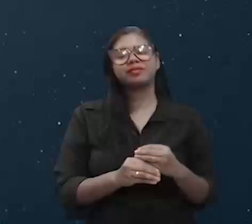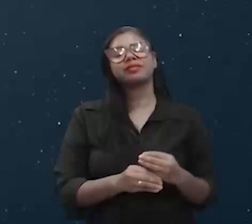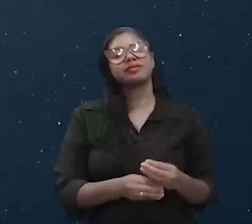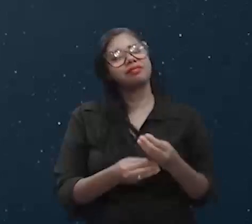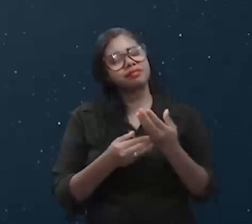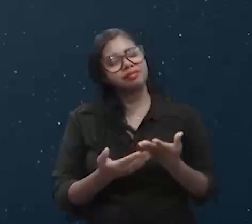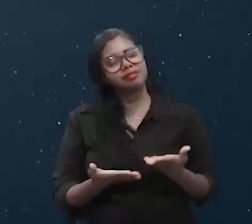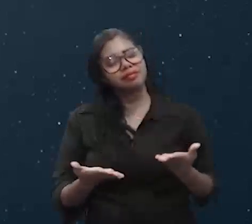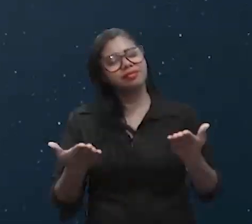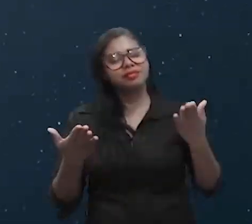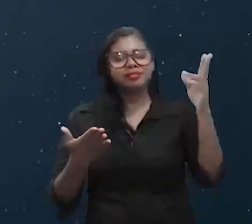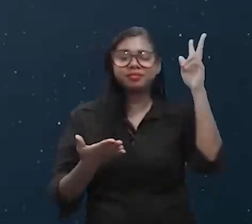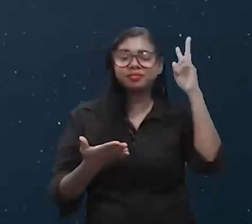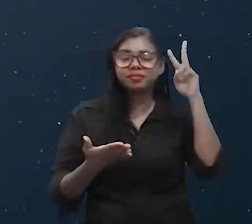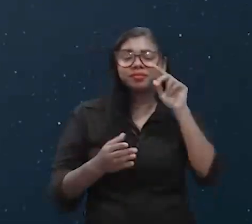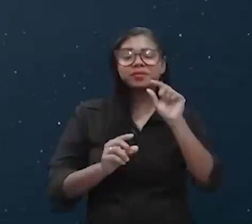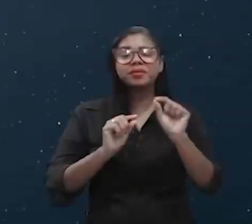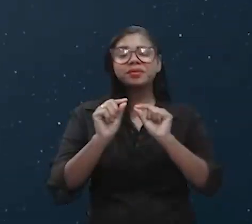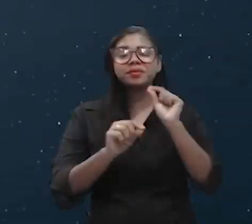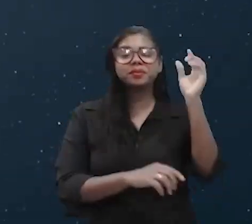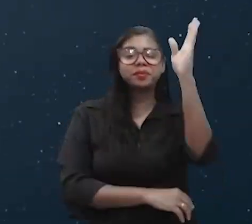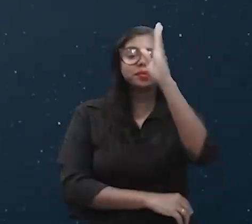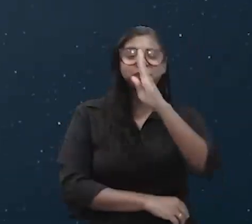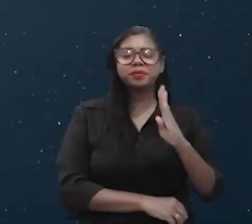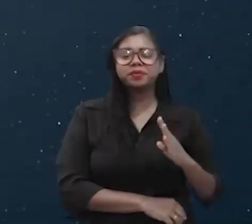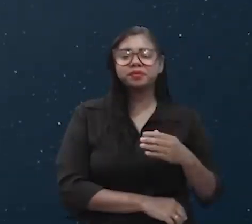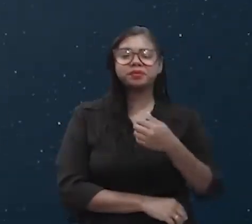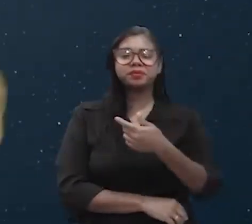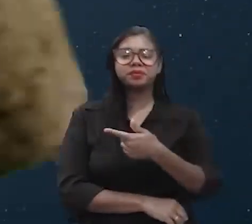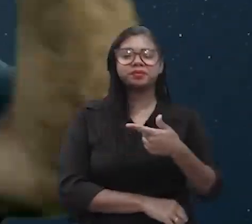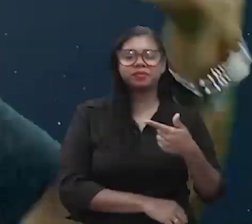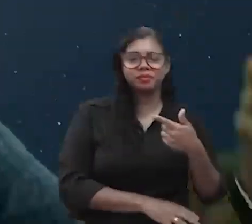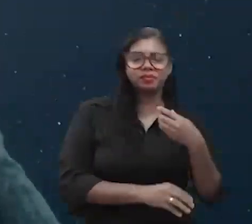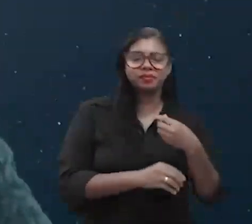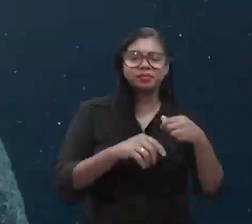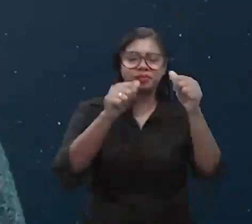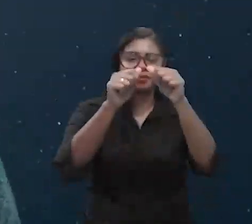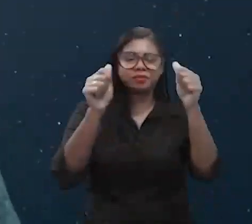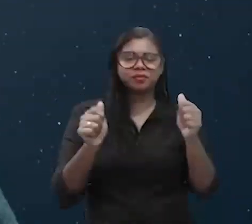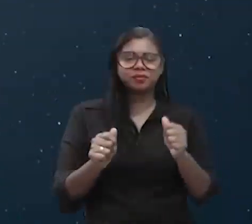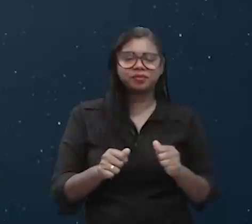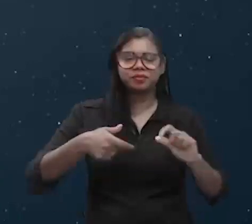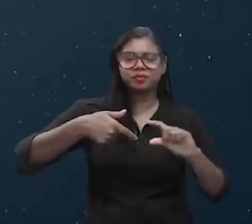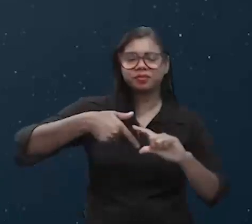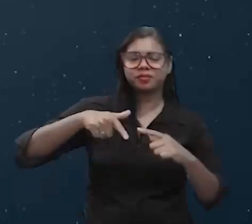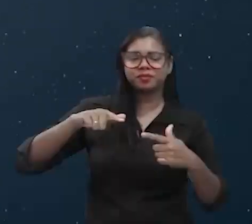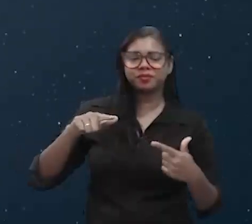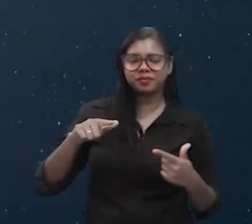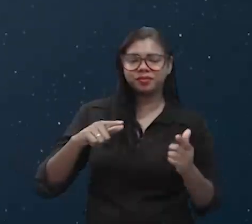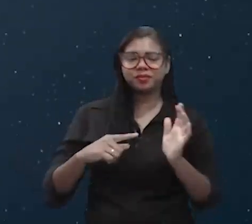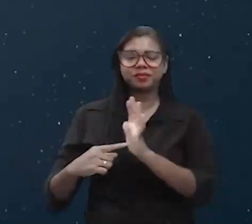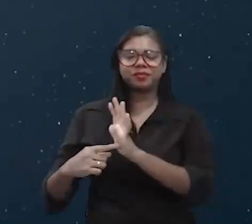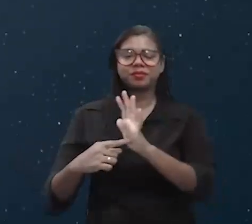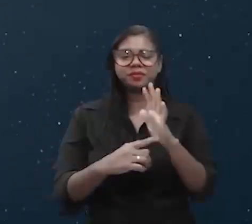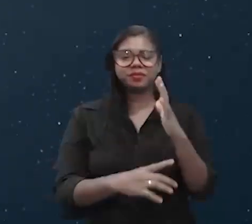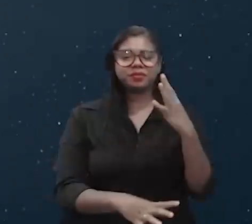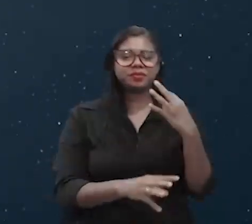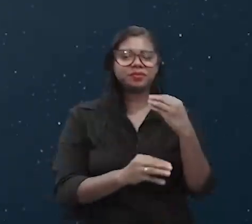do Brasil. O pessoal de 22 da Semana de Arte Moderna vai buscar justamente inspiração